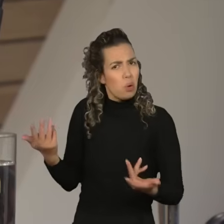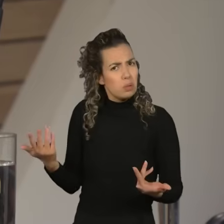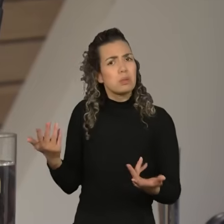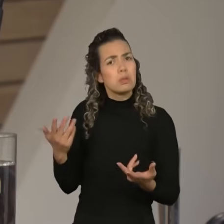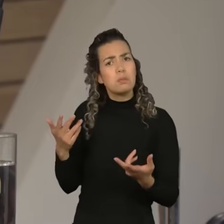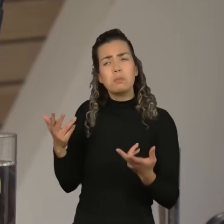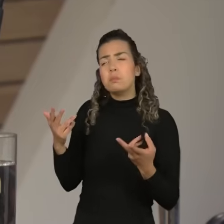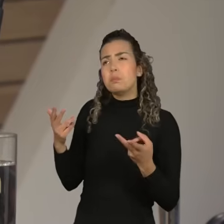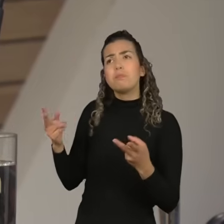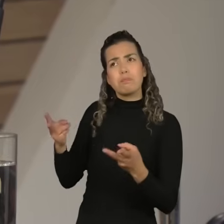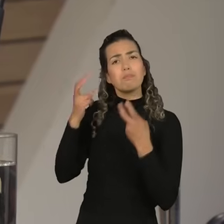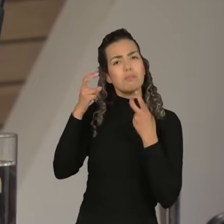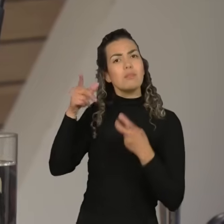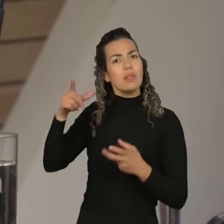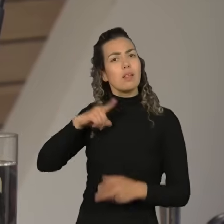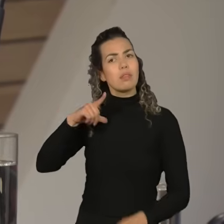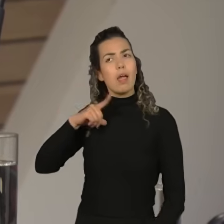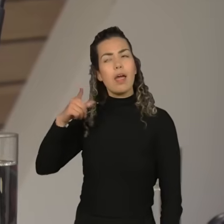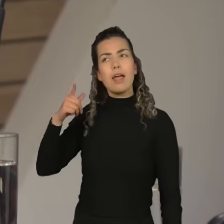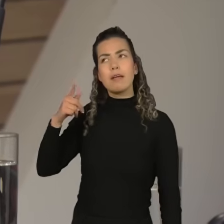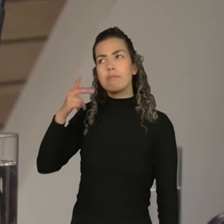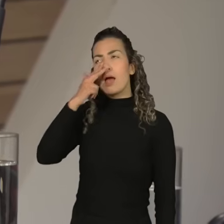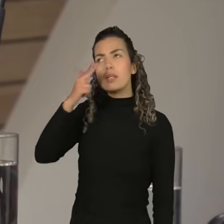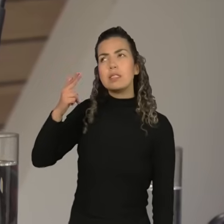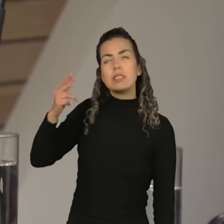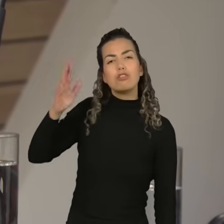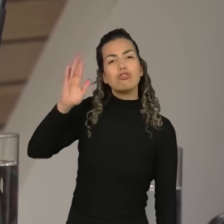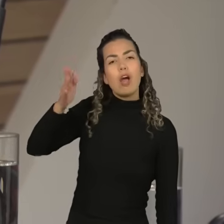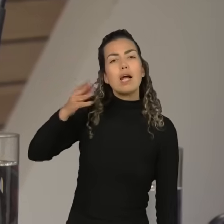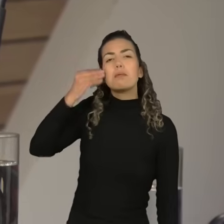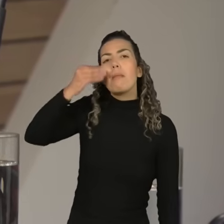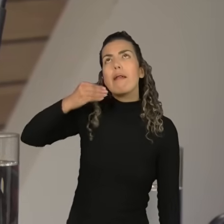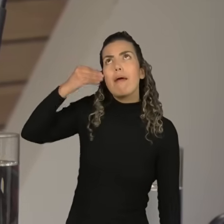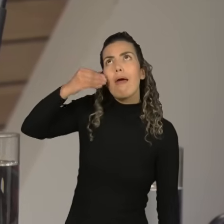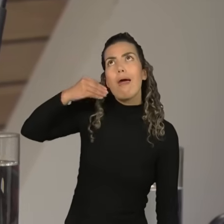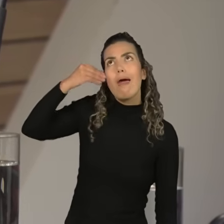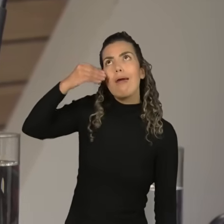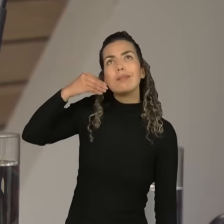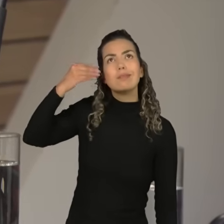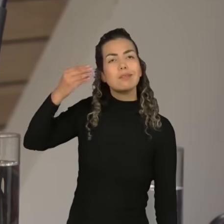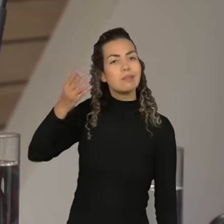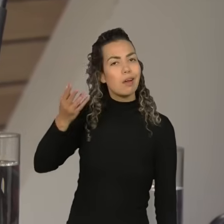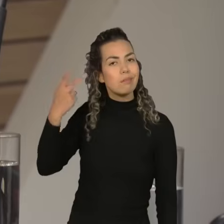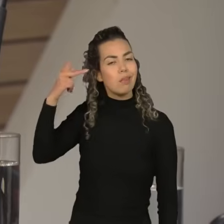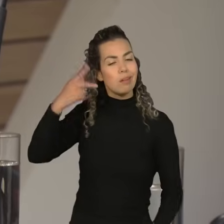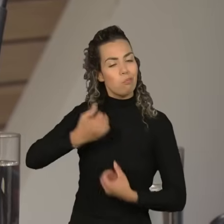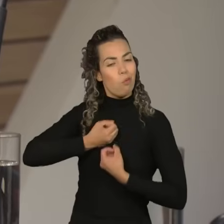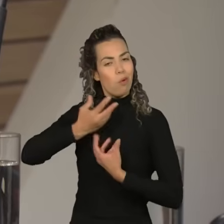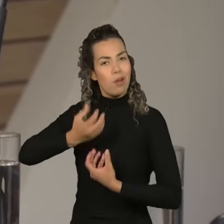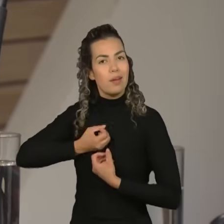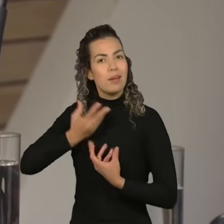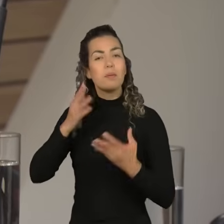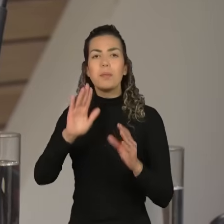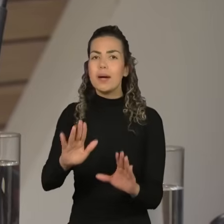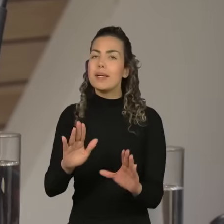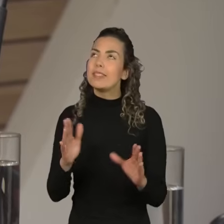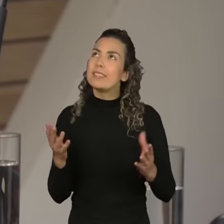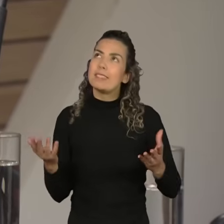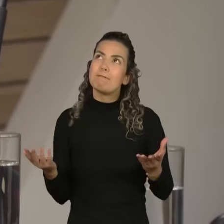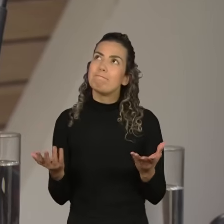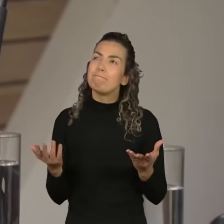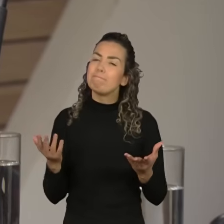né, da maturidade intelectual, da experiência poética dele, mas é muito lindo de você ver